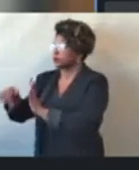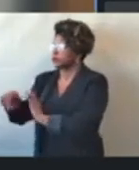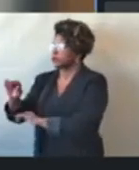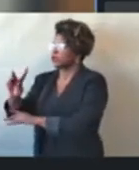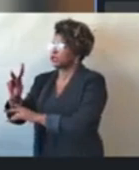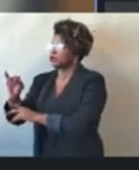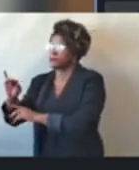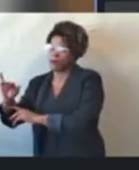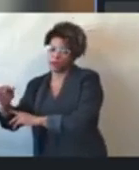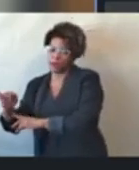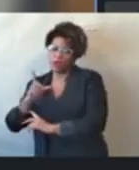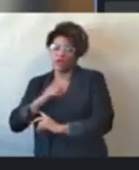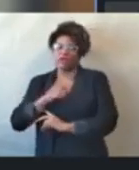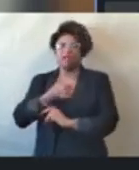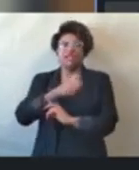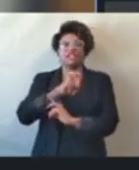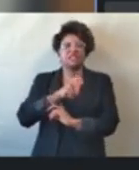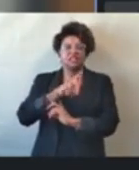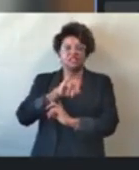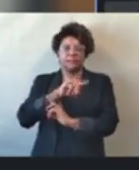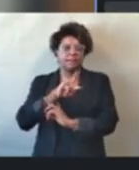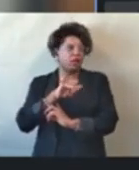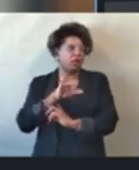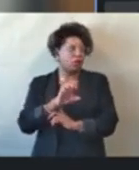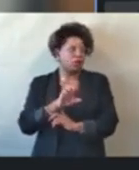na conta do Fundo Municipal de Habitação, da